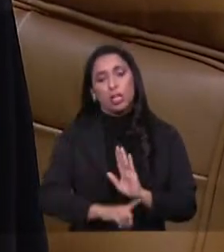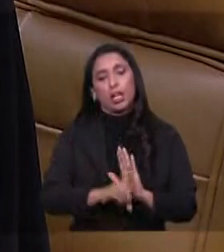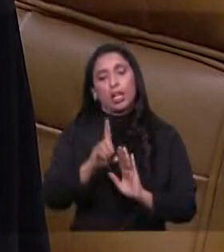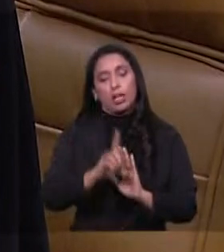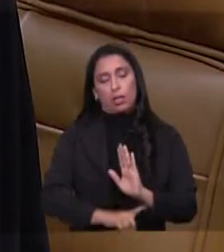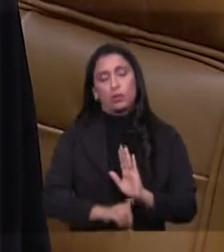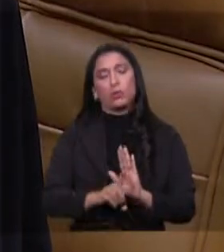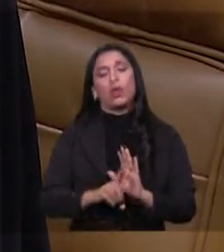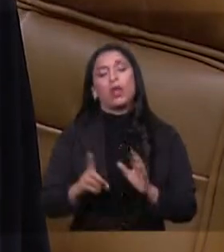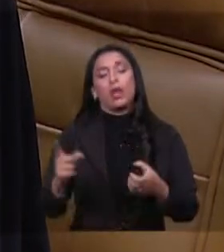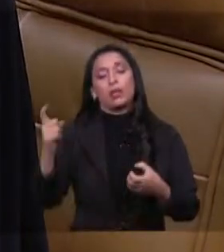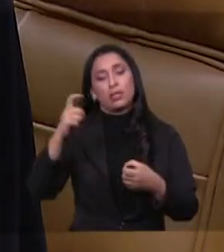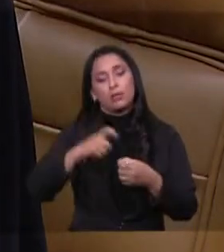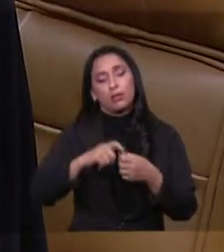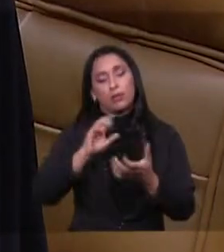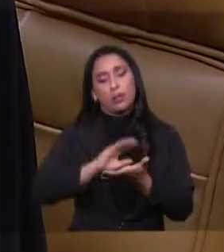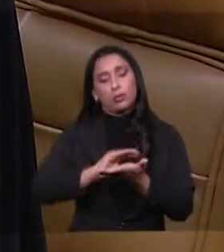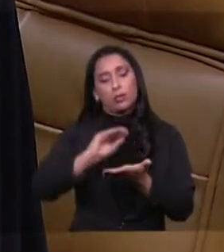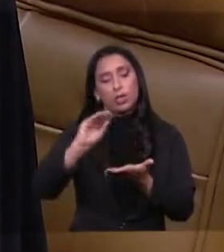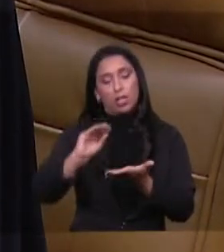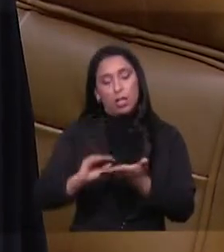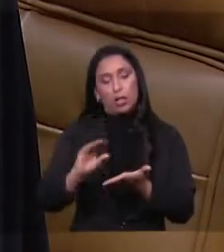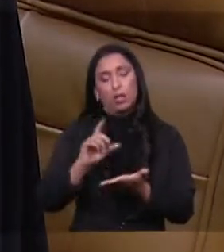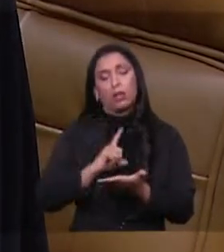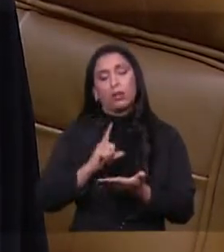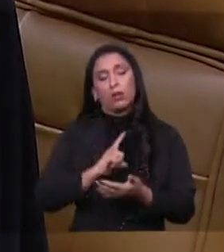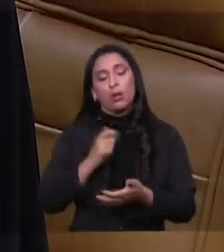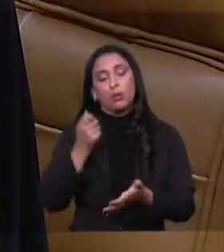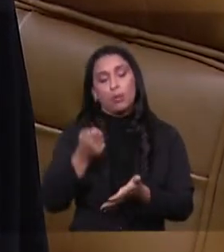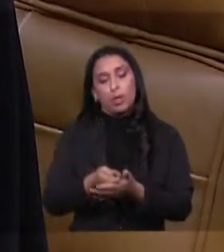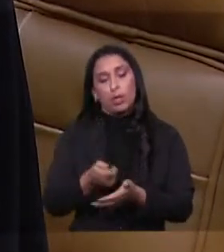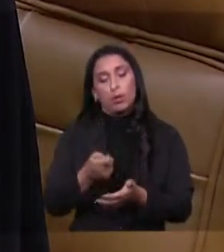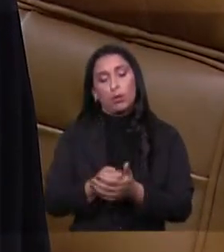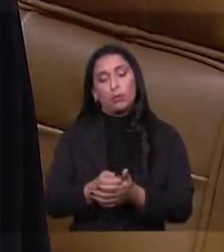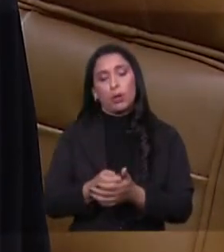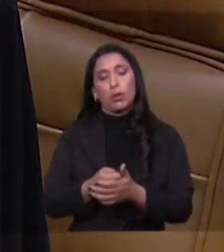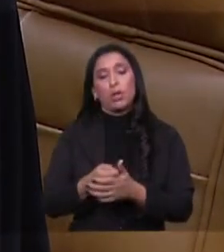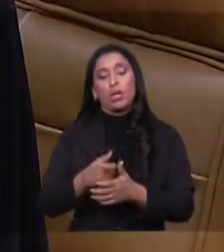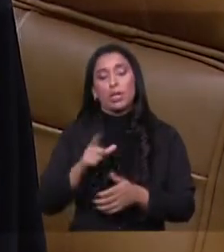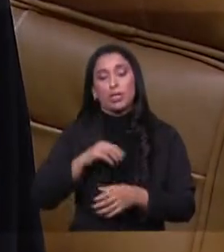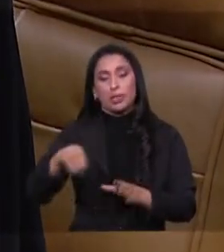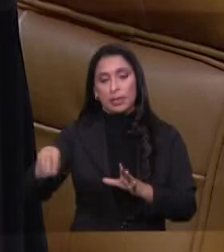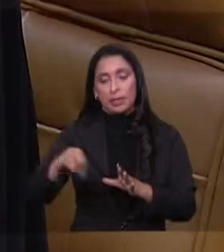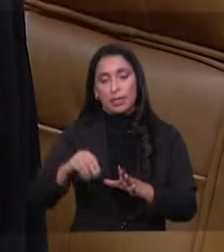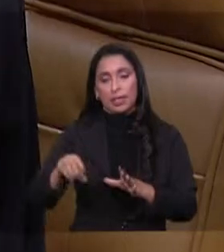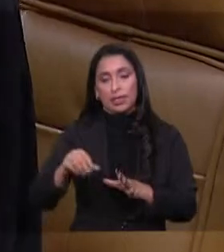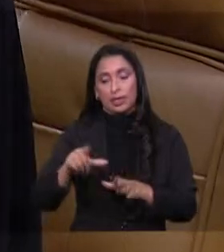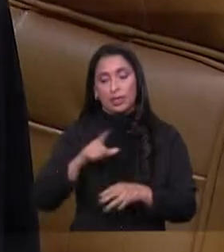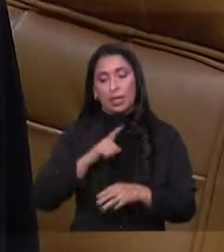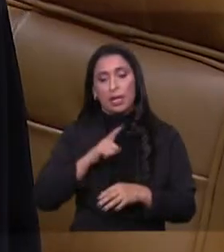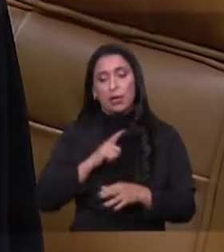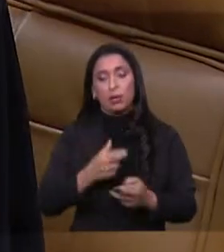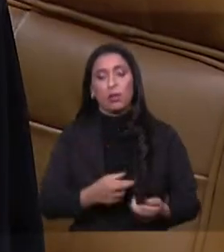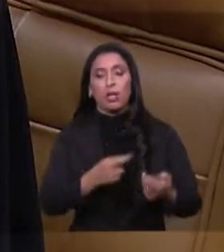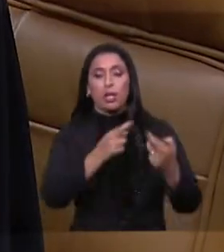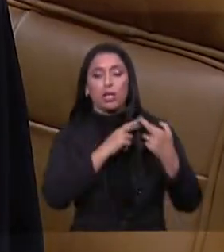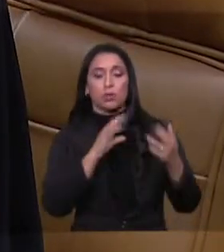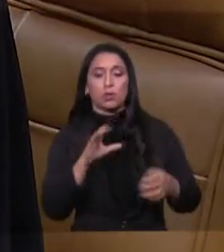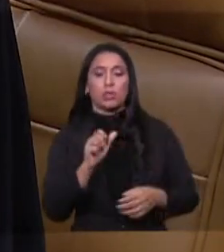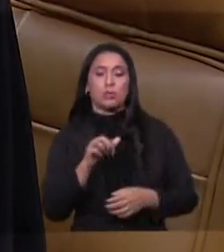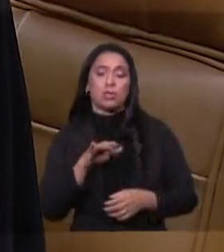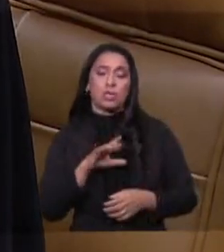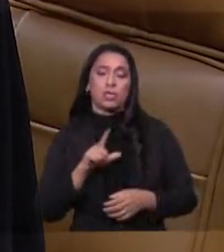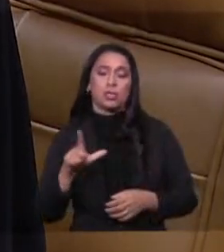pelas benfeitorias decorrentes da ocupação de boa-fé e pelo valor da terra nua, consoante o regime de responsabilidade